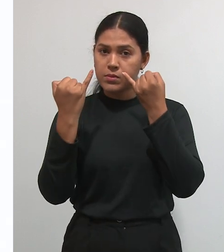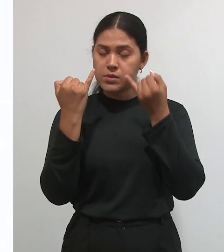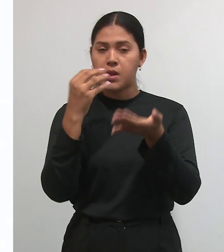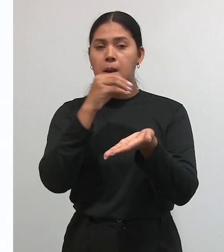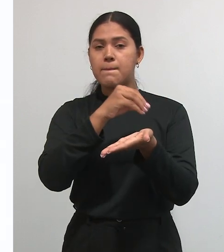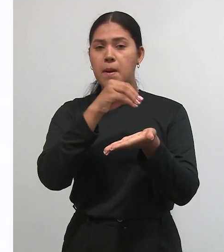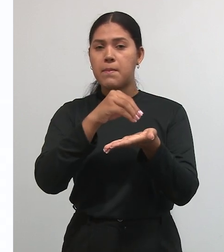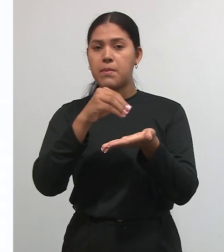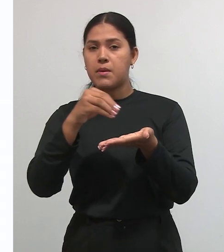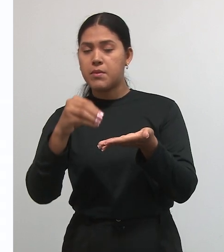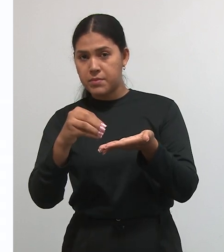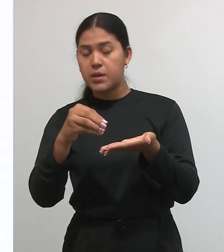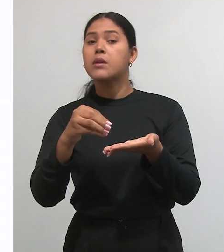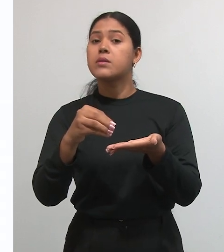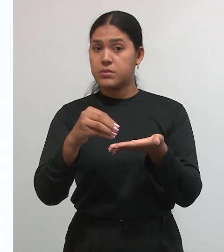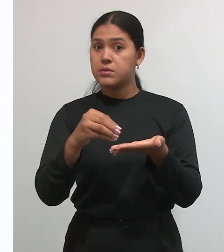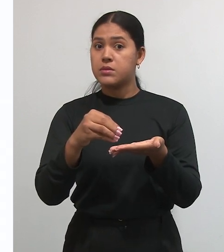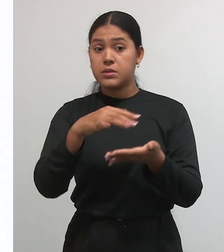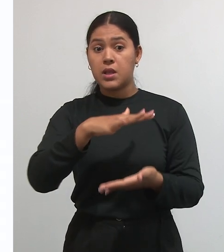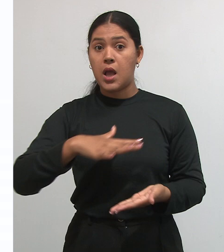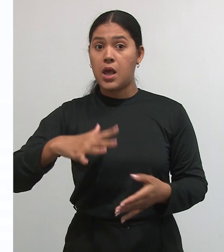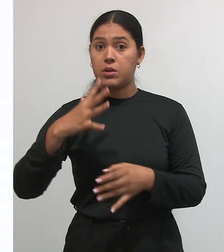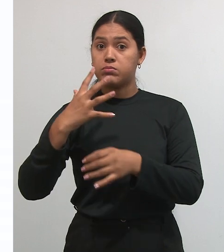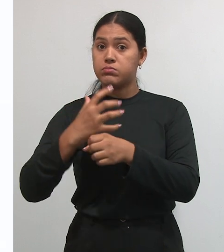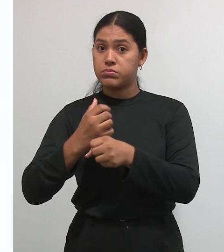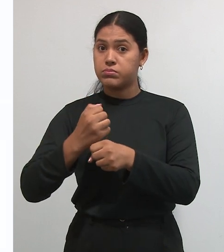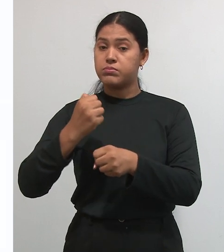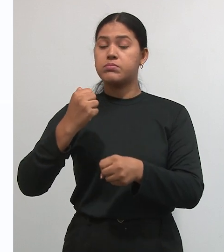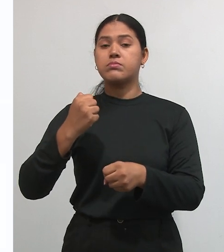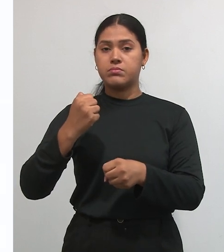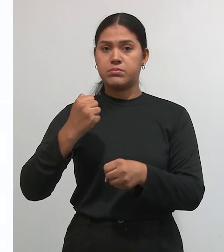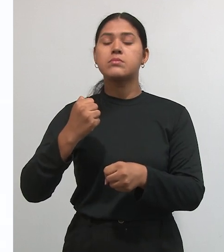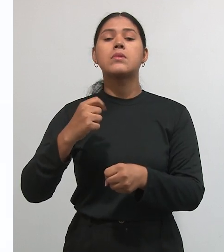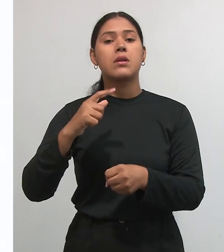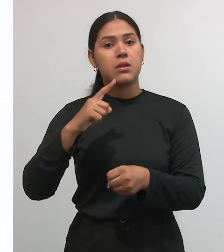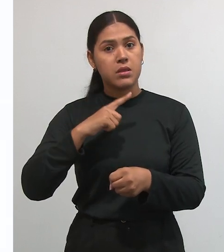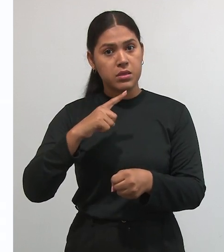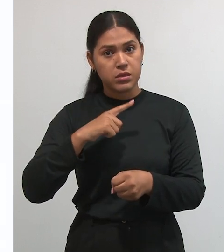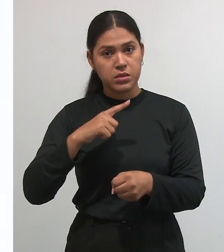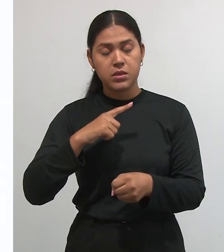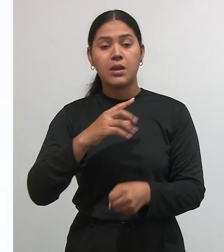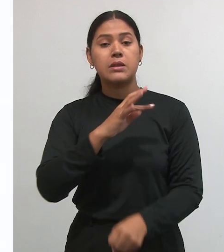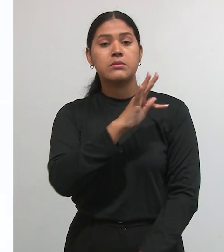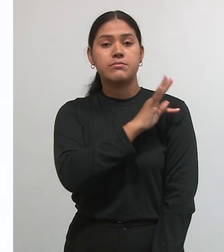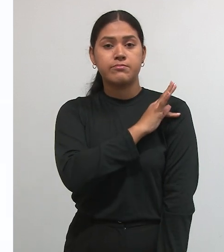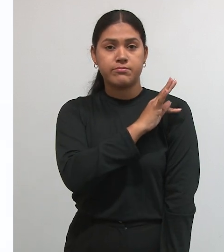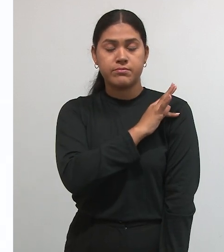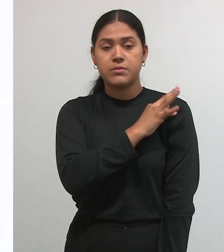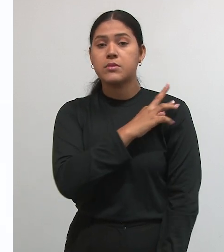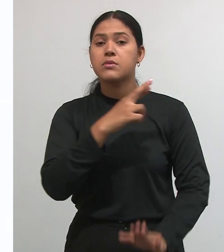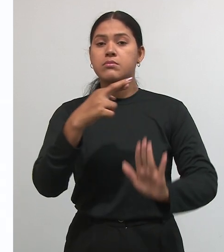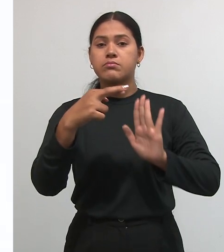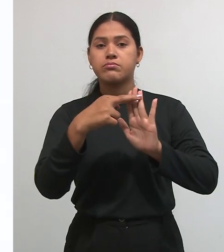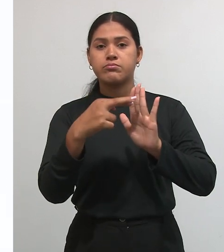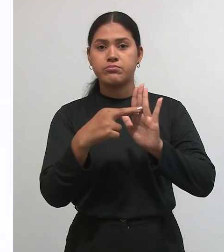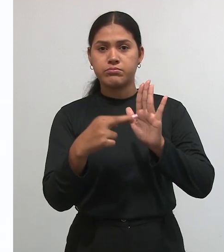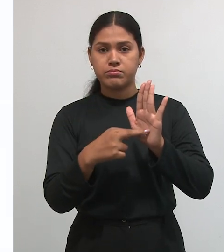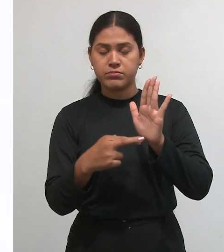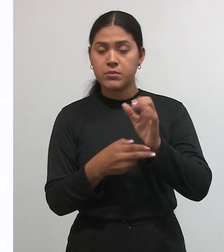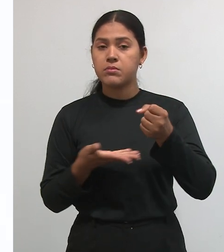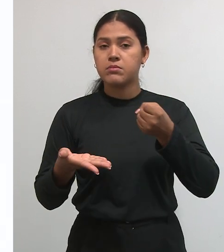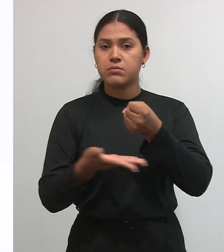nos contabilidade, tudo certinho, e por meio das técnicas contábeis, normas e princípios,